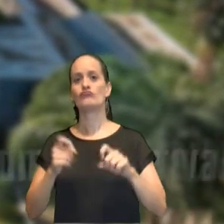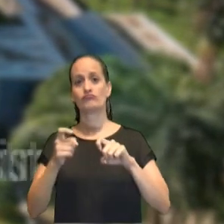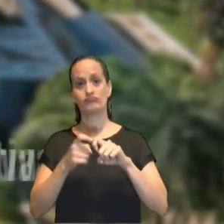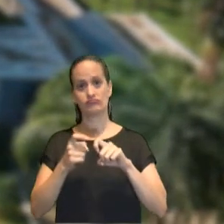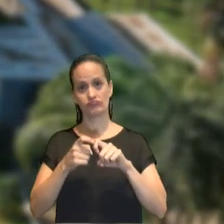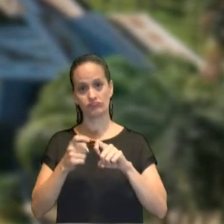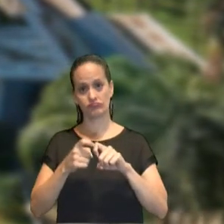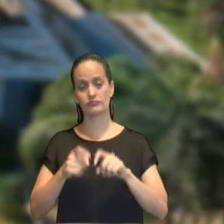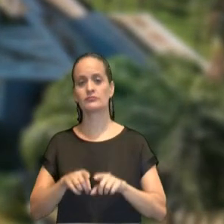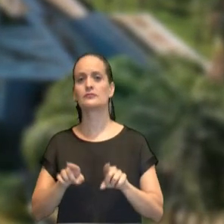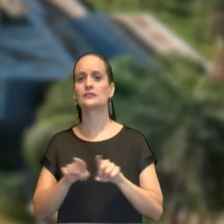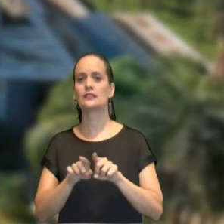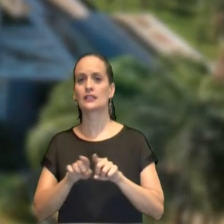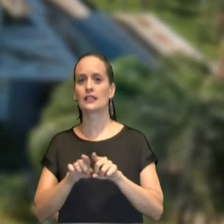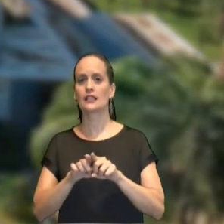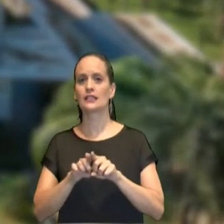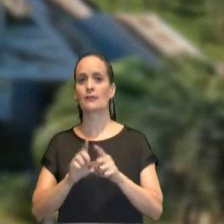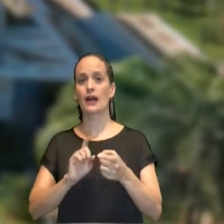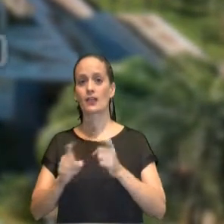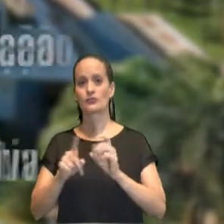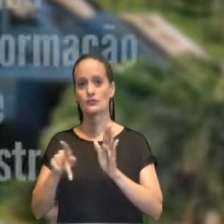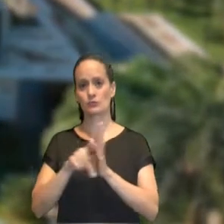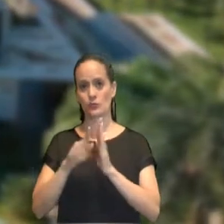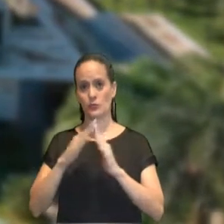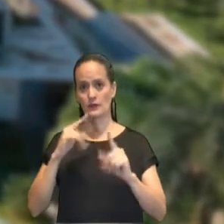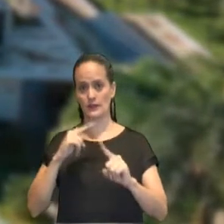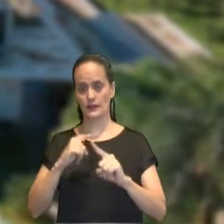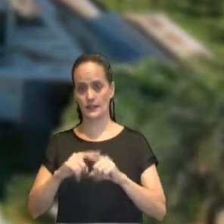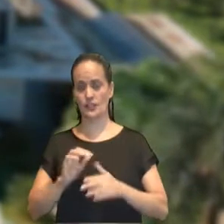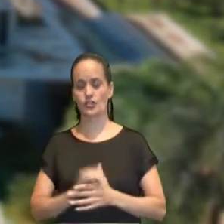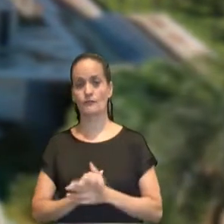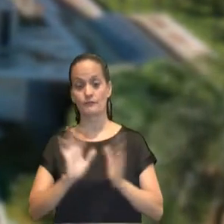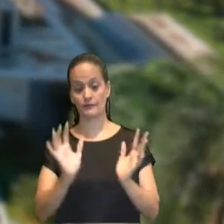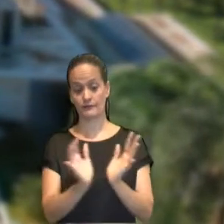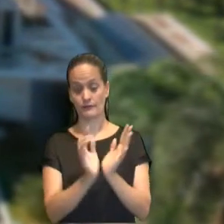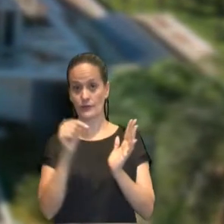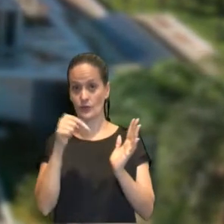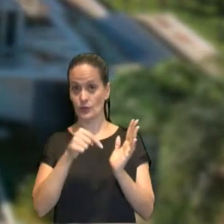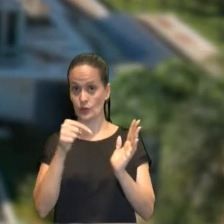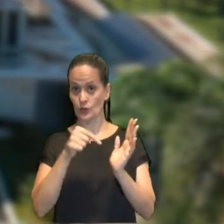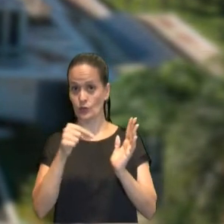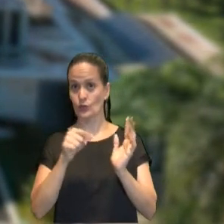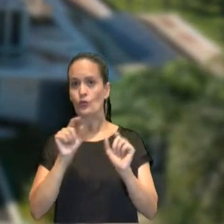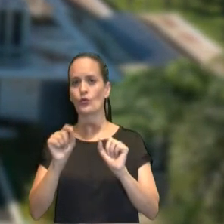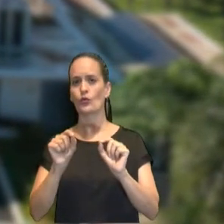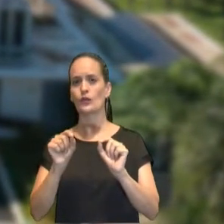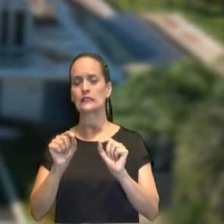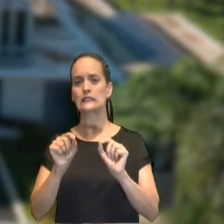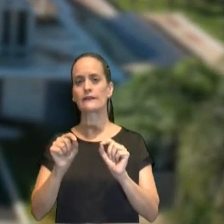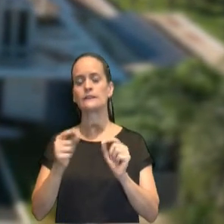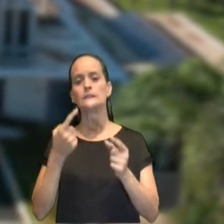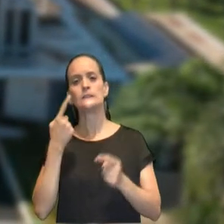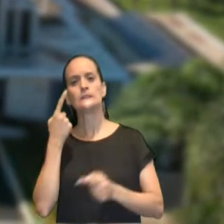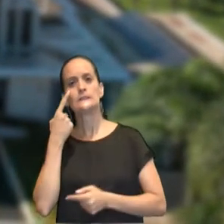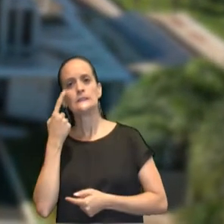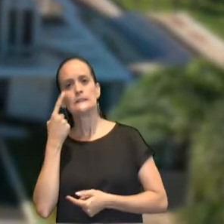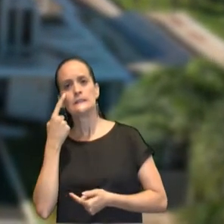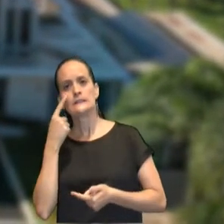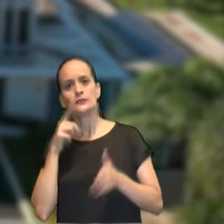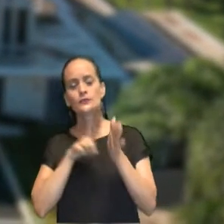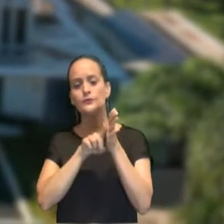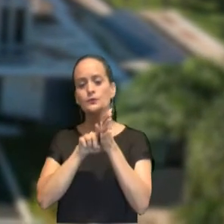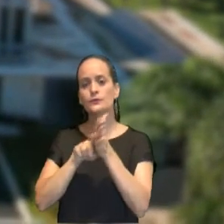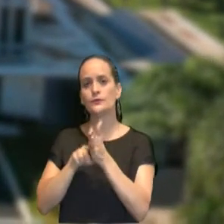Saúde e Gerência Administrativa. Essa comissão tem analisado as determinações